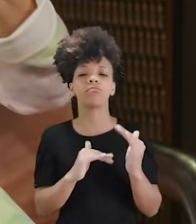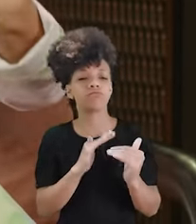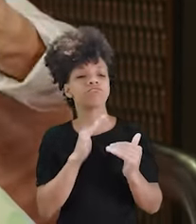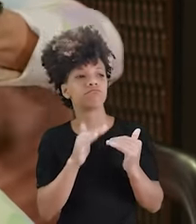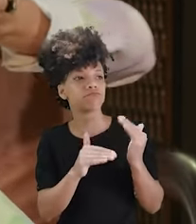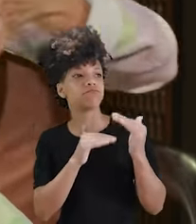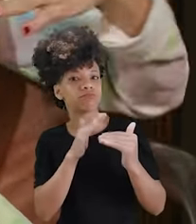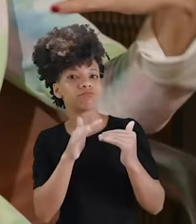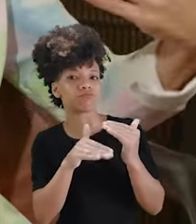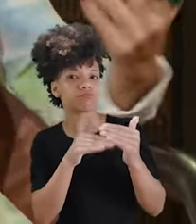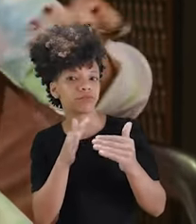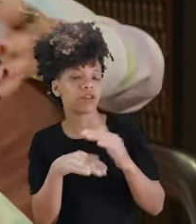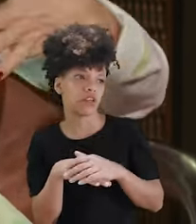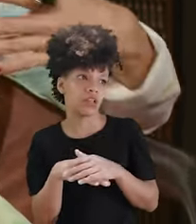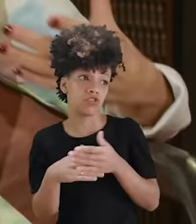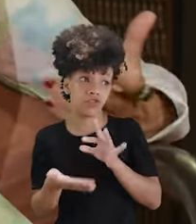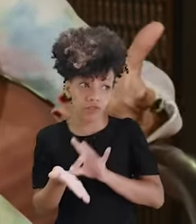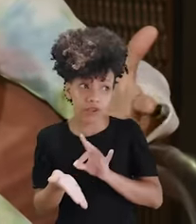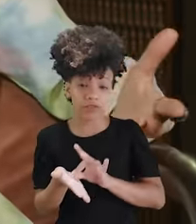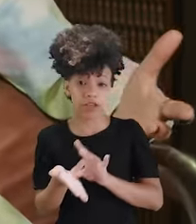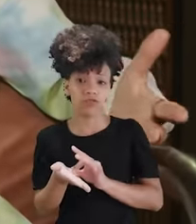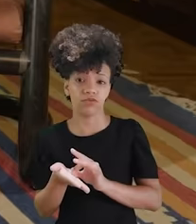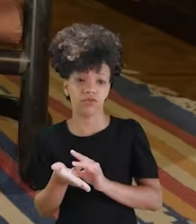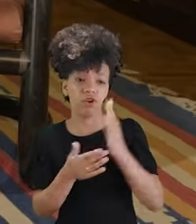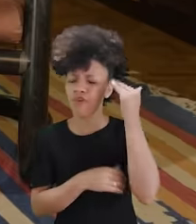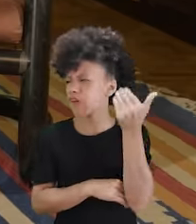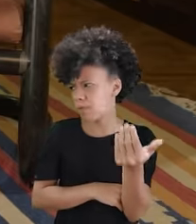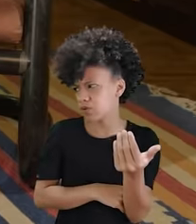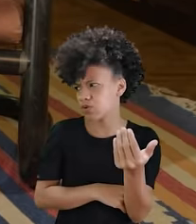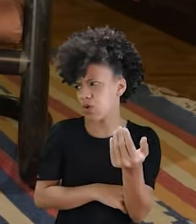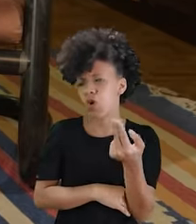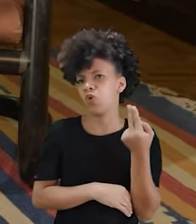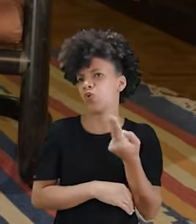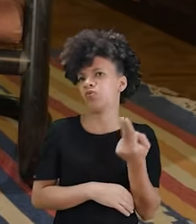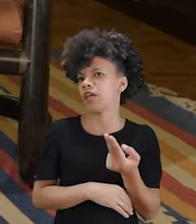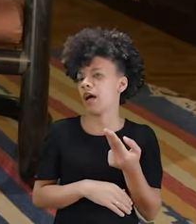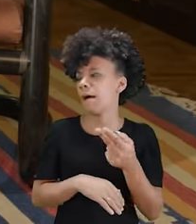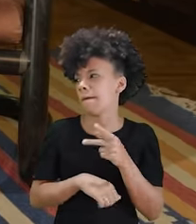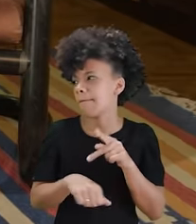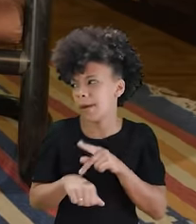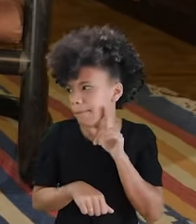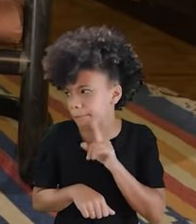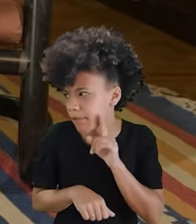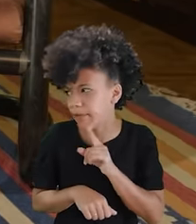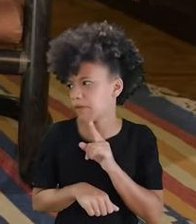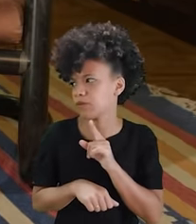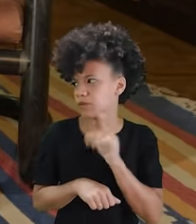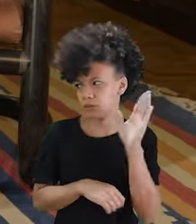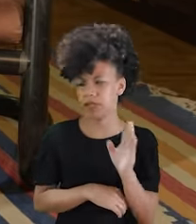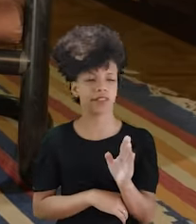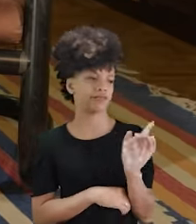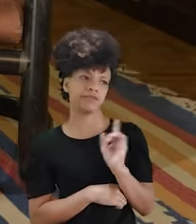que foi amaciando e entrando mais nesse lado realmente Relaxa azul não dá para ser americano no Brasil